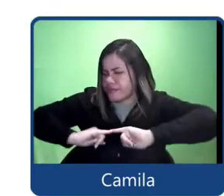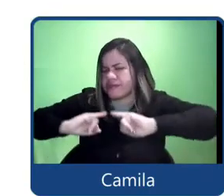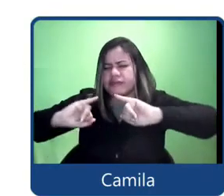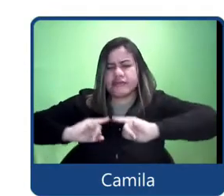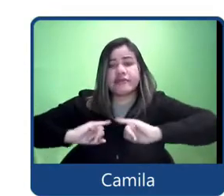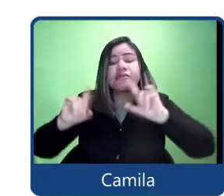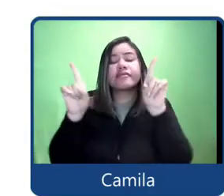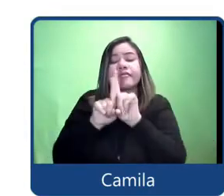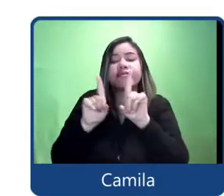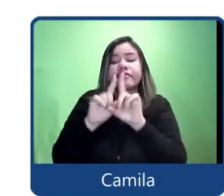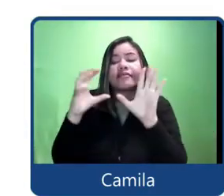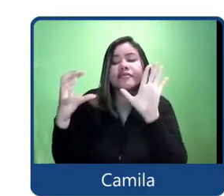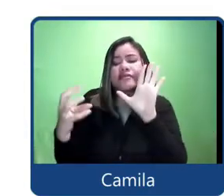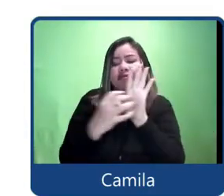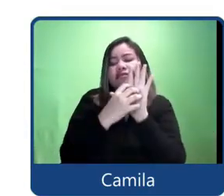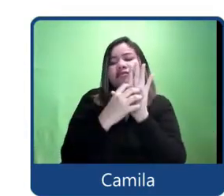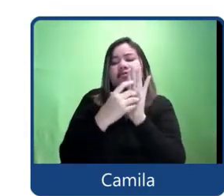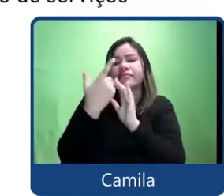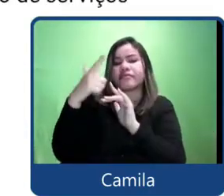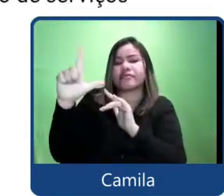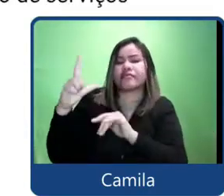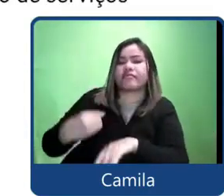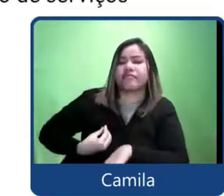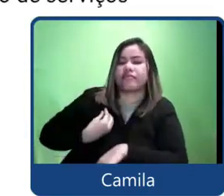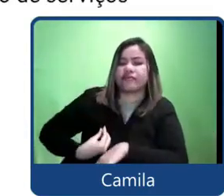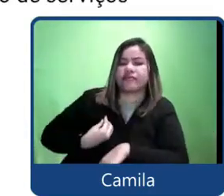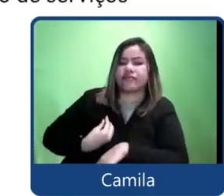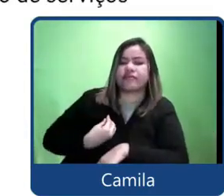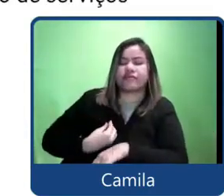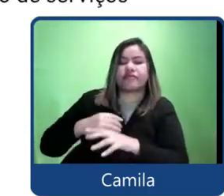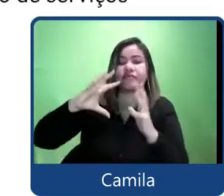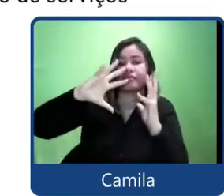em outros seres vivos e no planeta de forma geral.